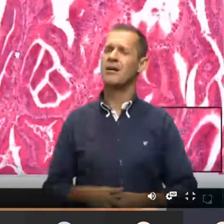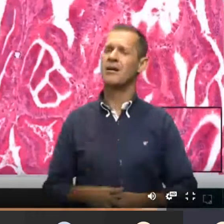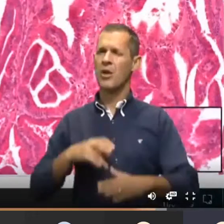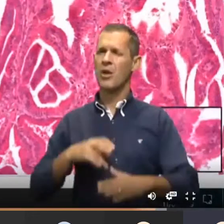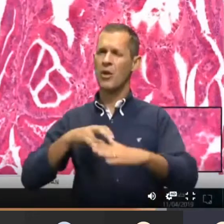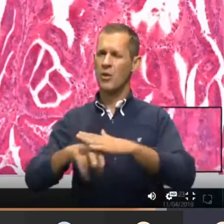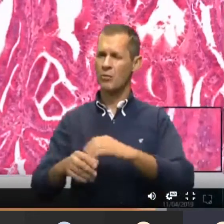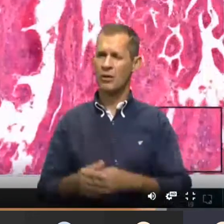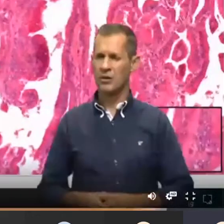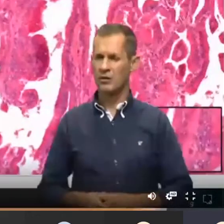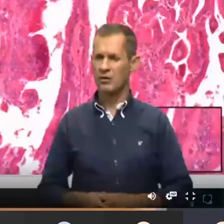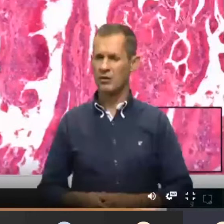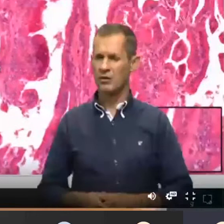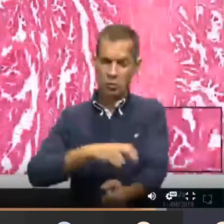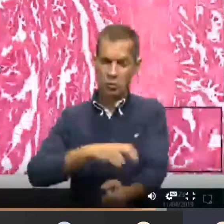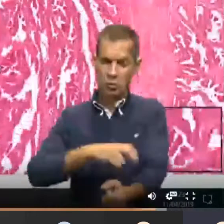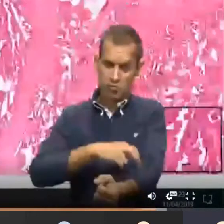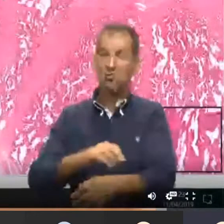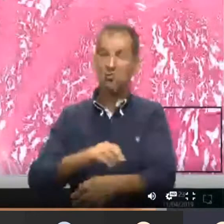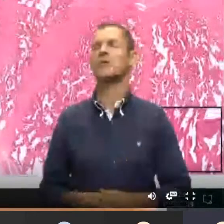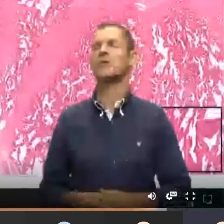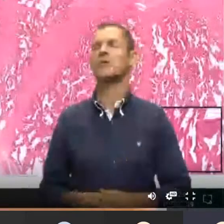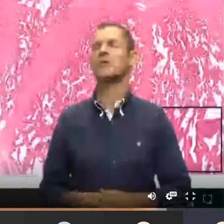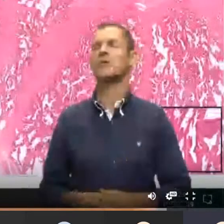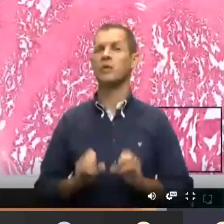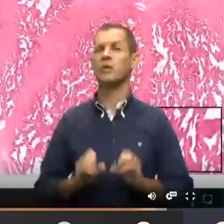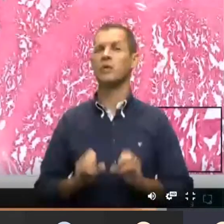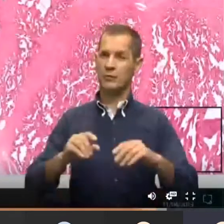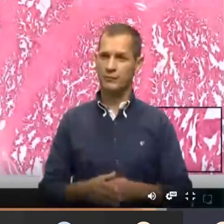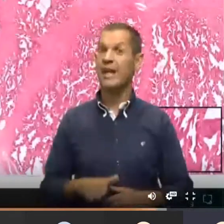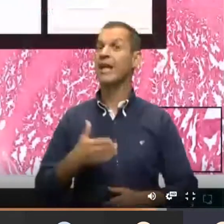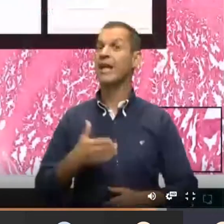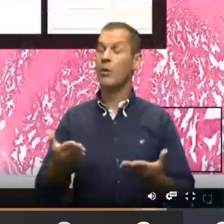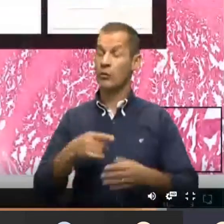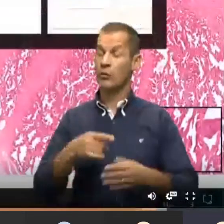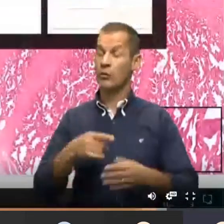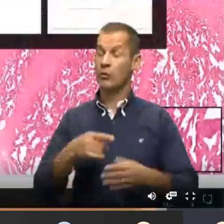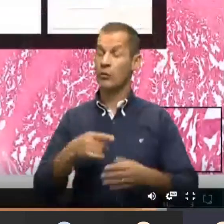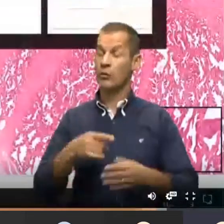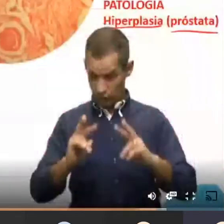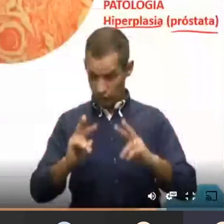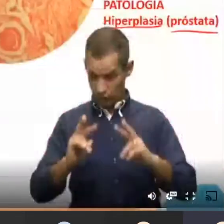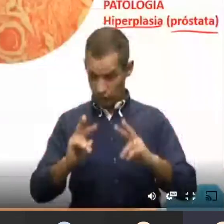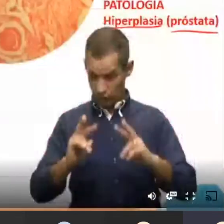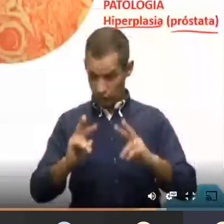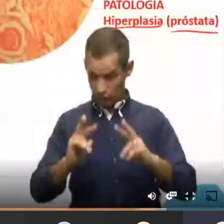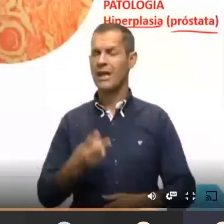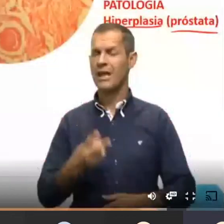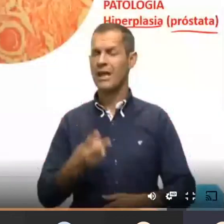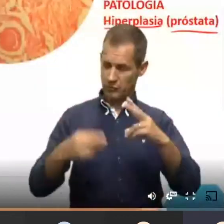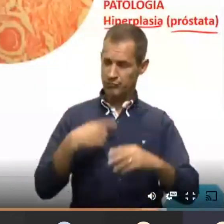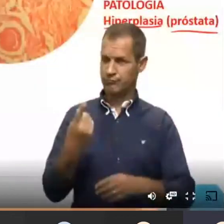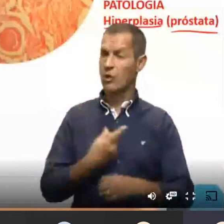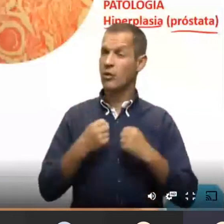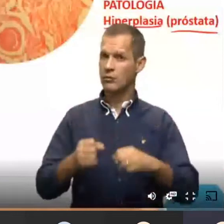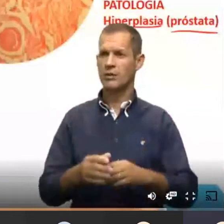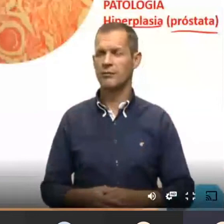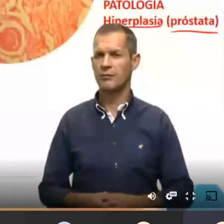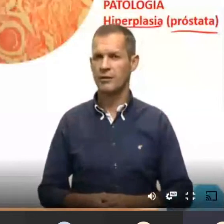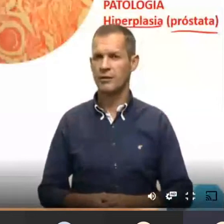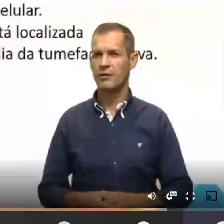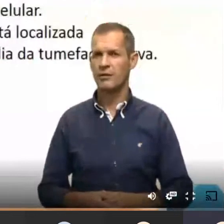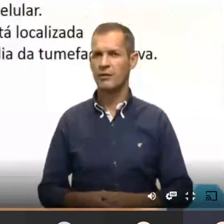agente estressante, certo? Ok. Então, agora que vocês já viram essas duas estruturas, a gente